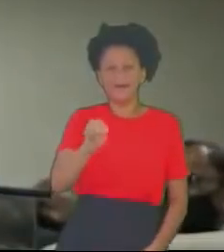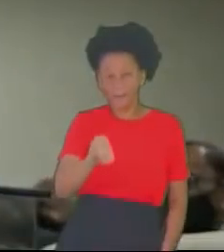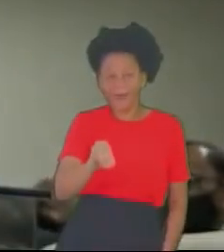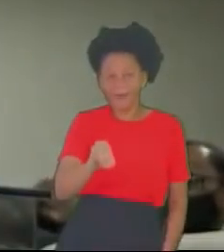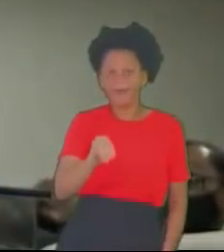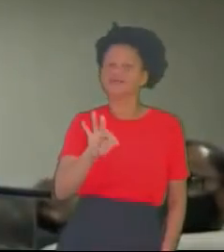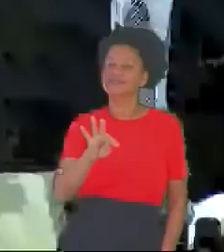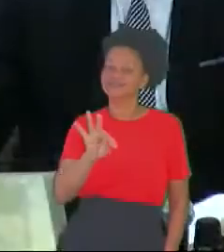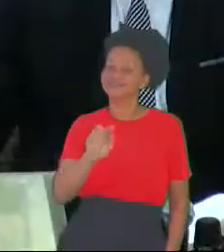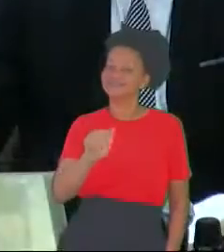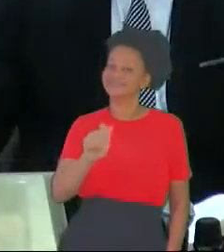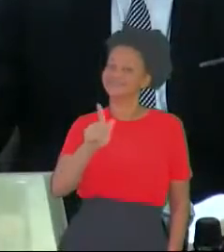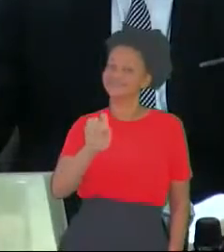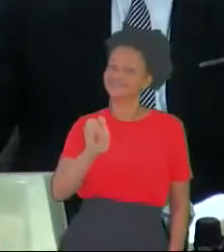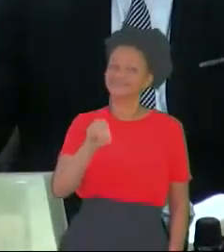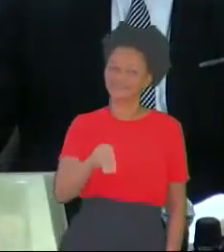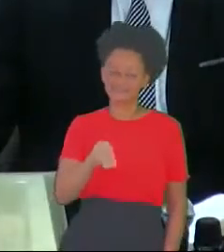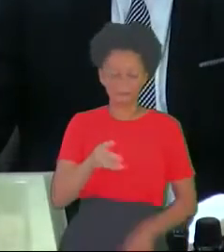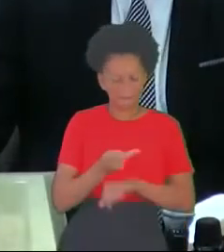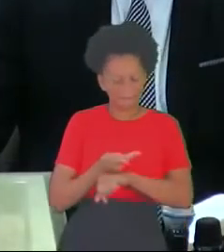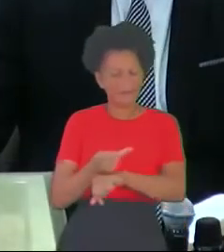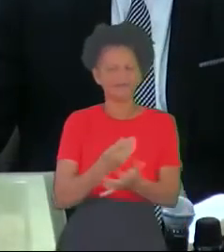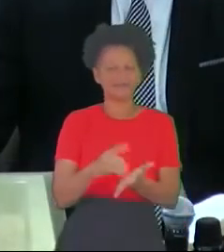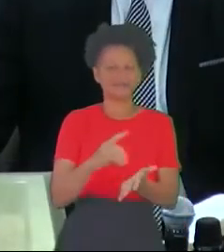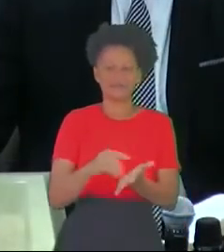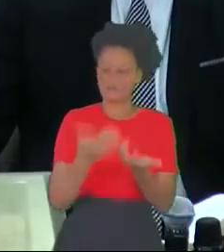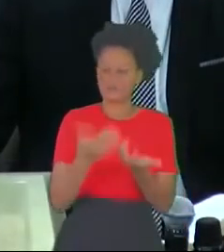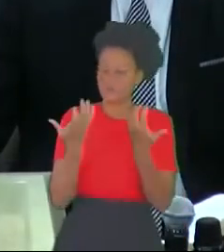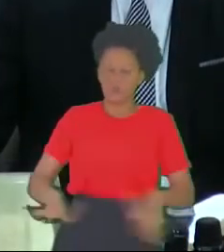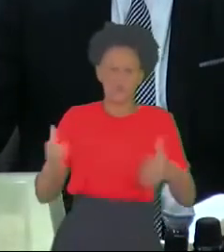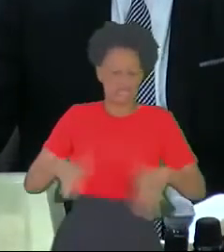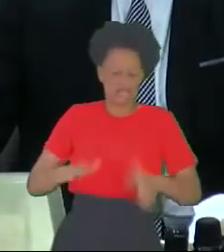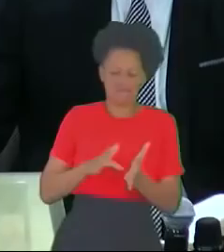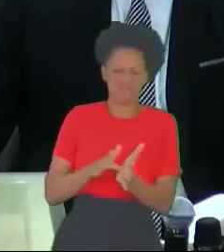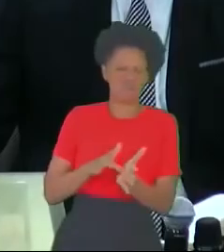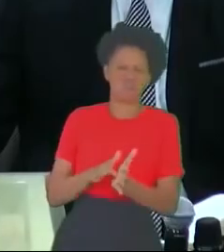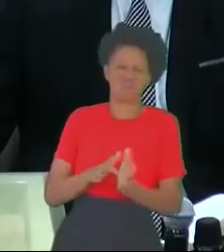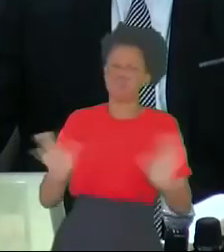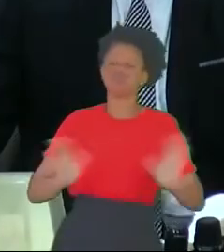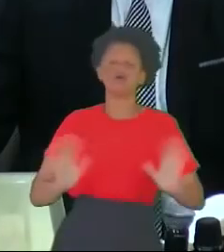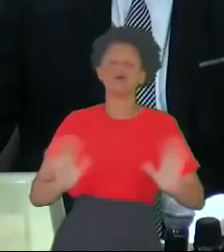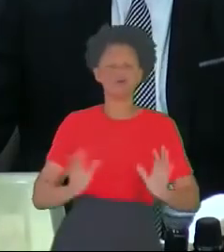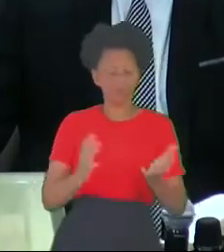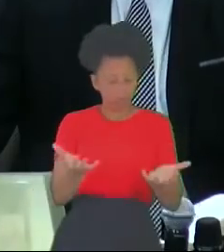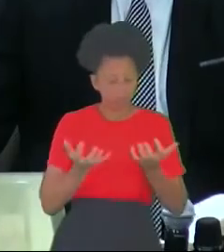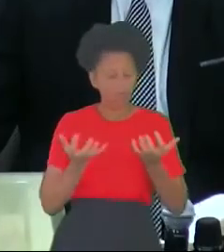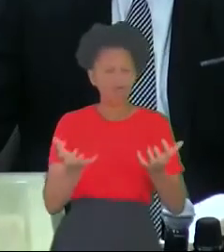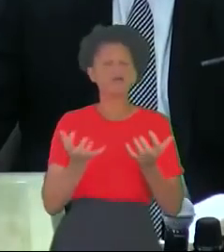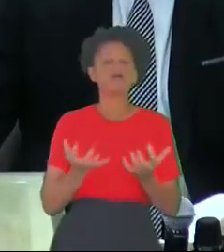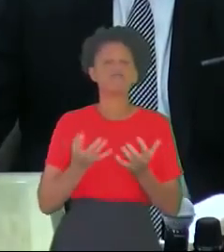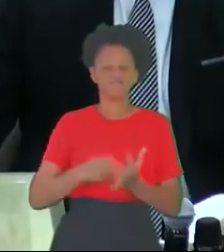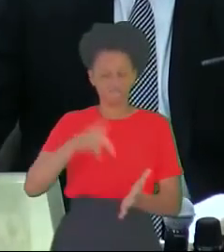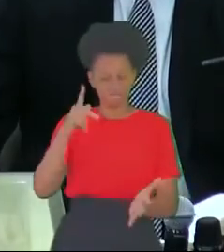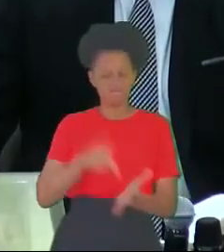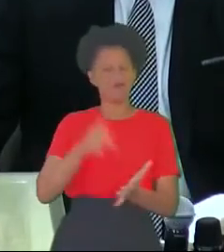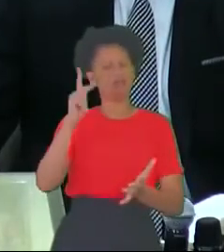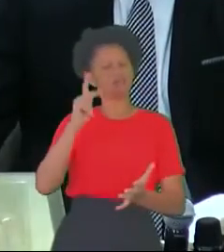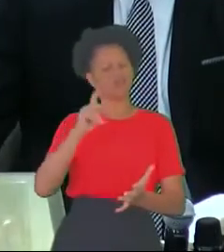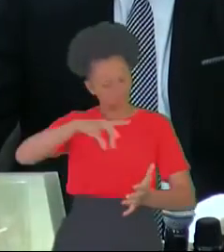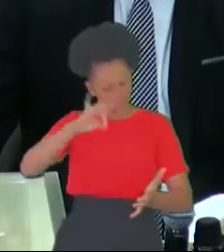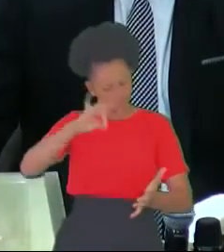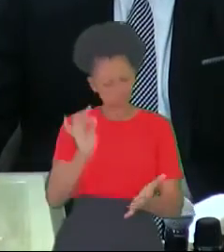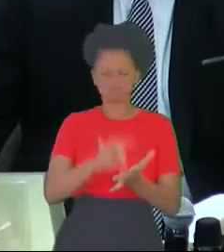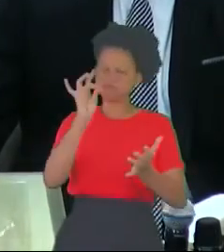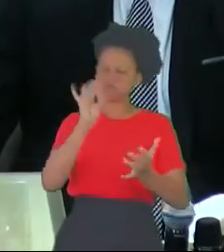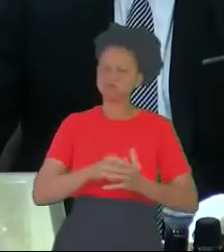nos dicionários, né? Glória a Deus, é isso. Nós não queremos marmotagem. Nós queremos realidade. Nós